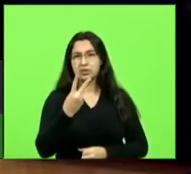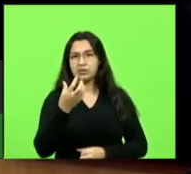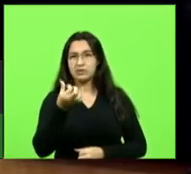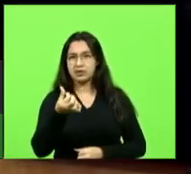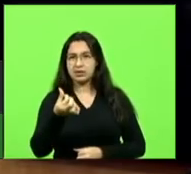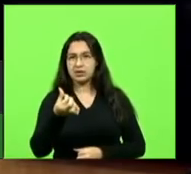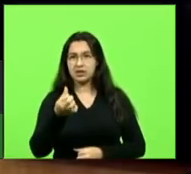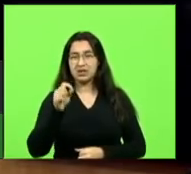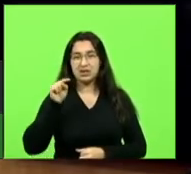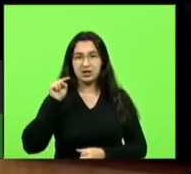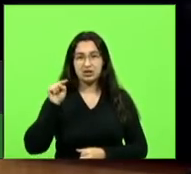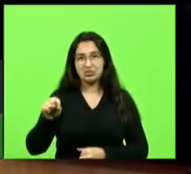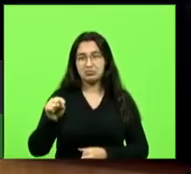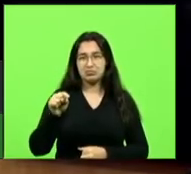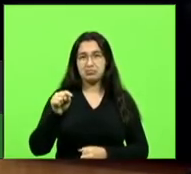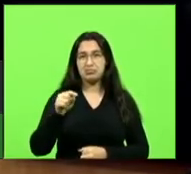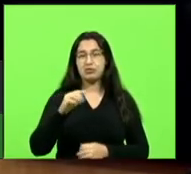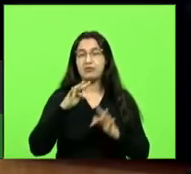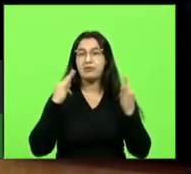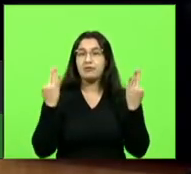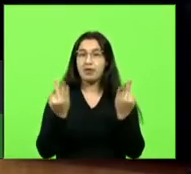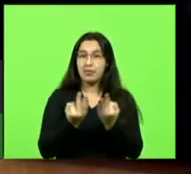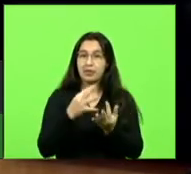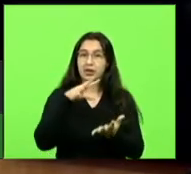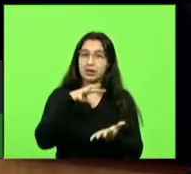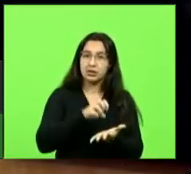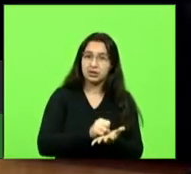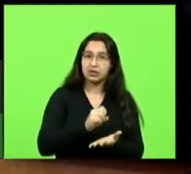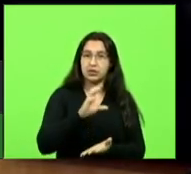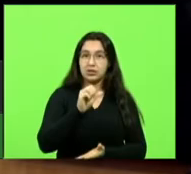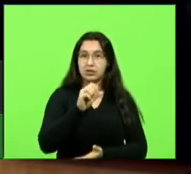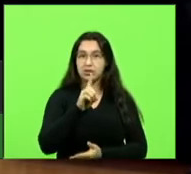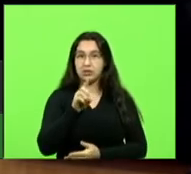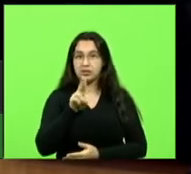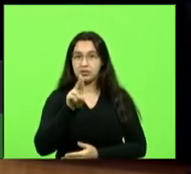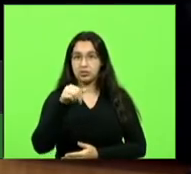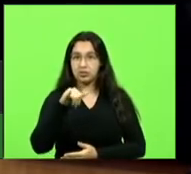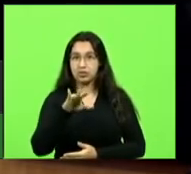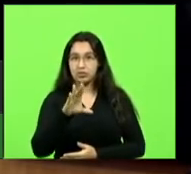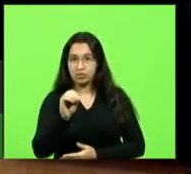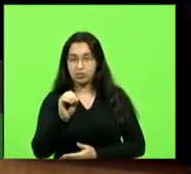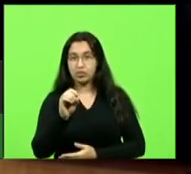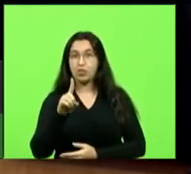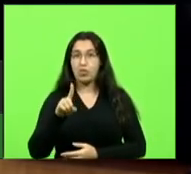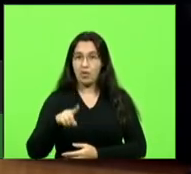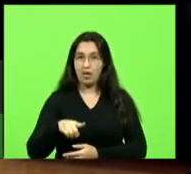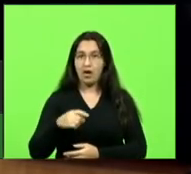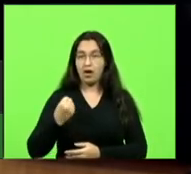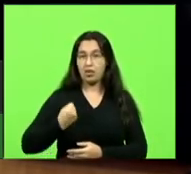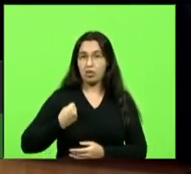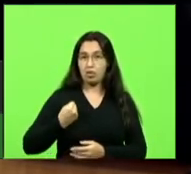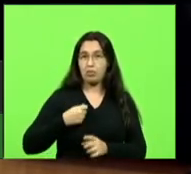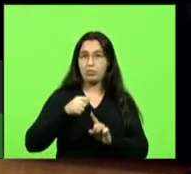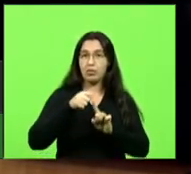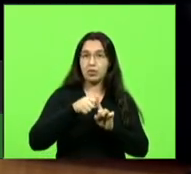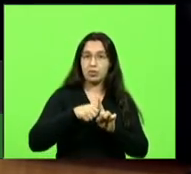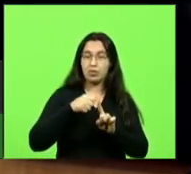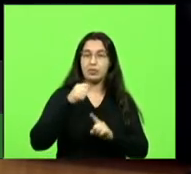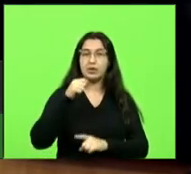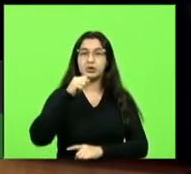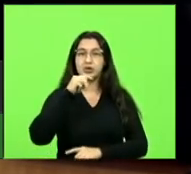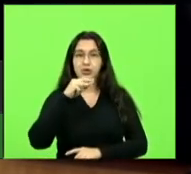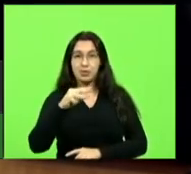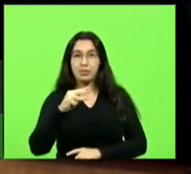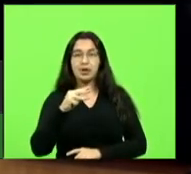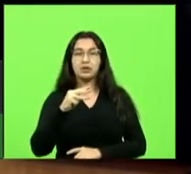426.606 famílias cadastradas no CAD único. Esse dado é de março deste ano. Destas